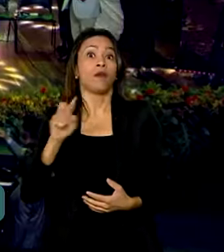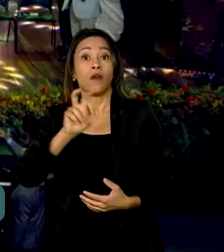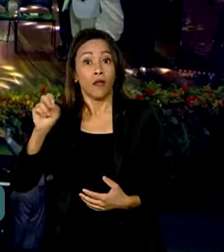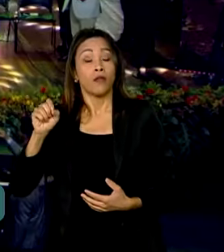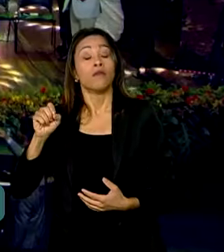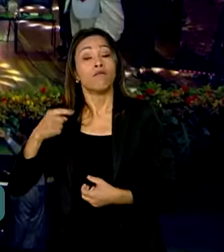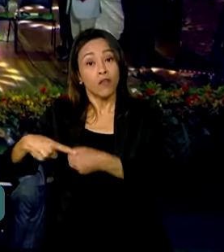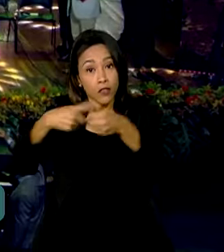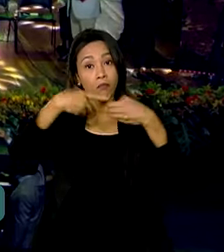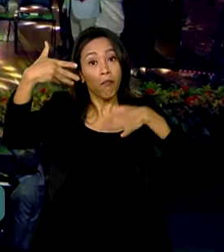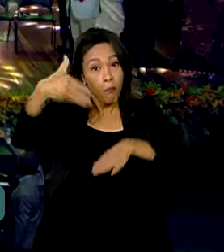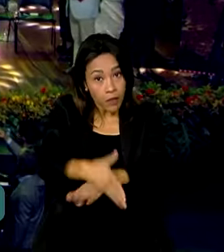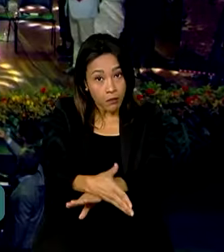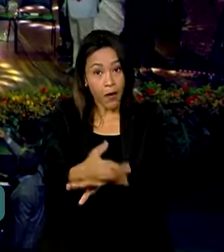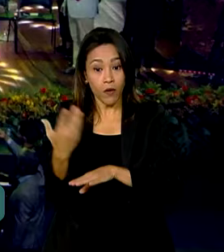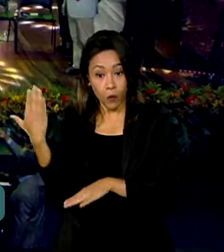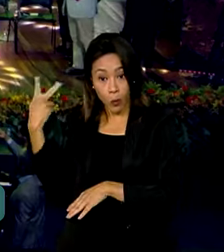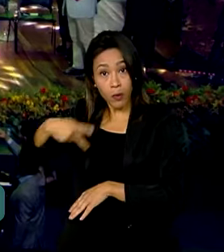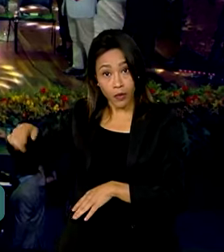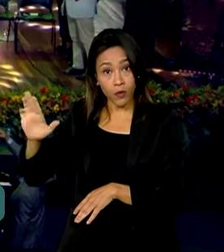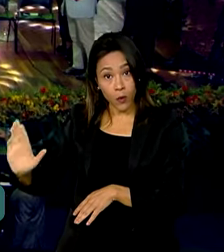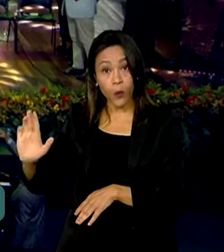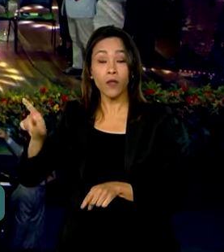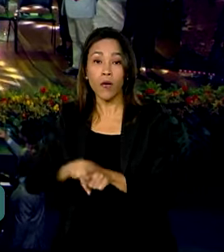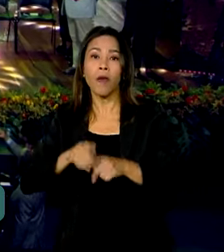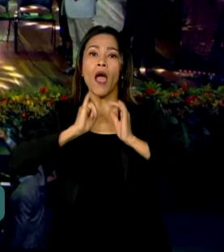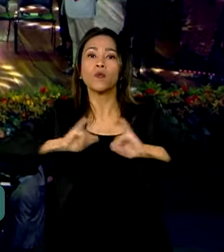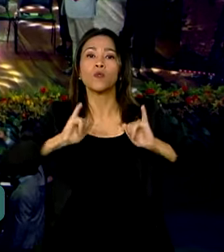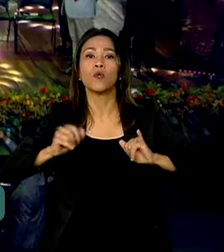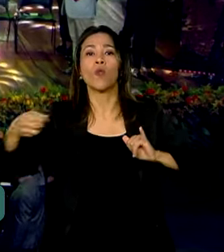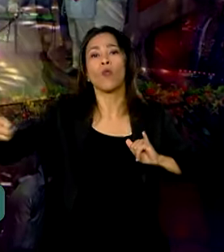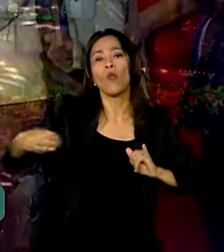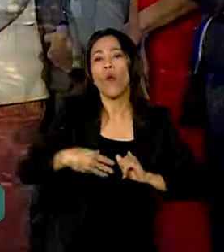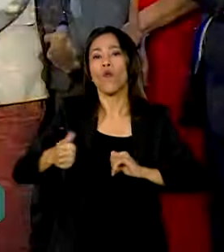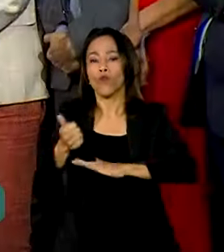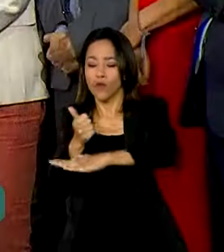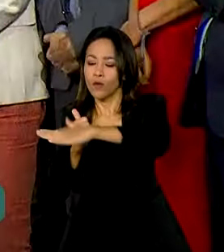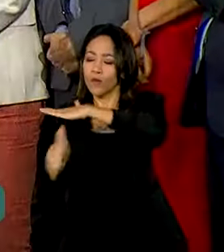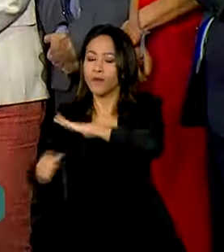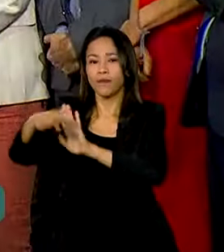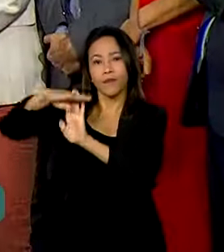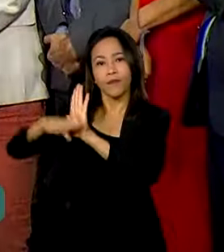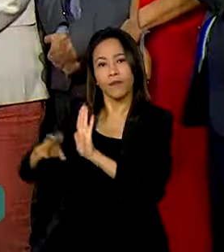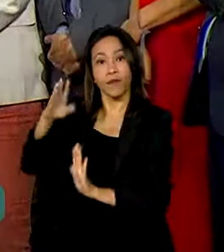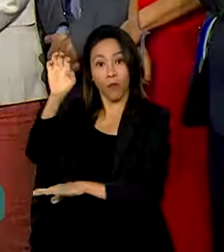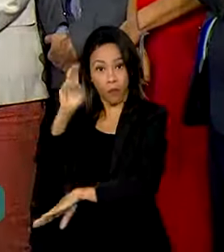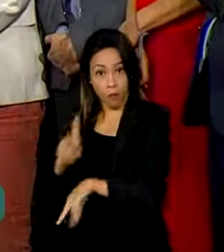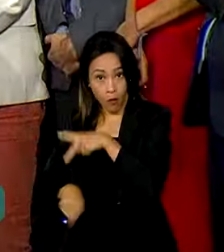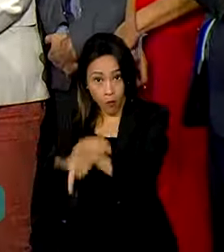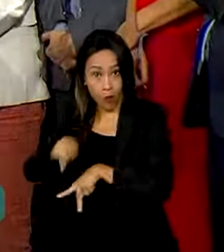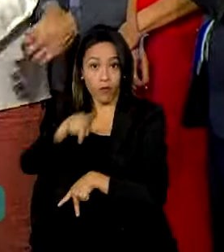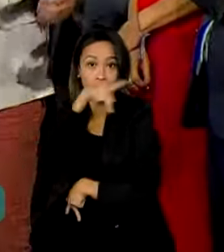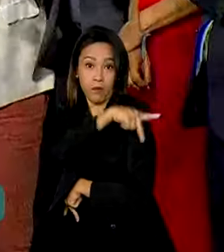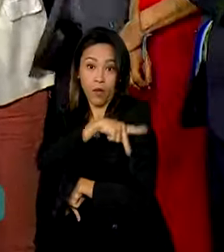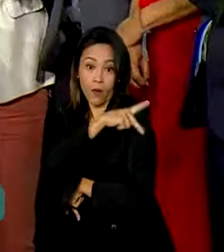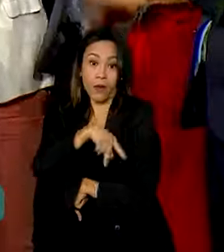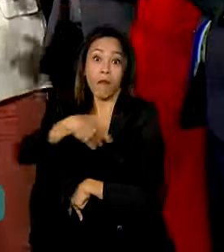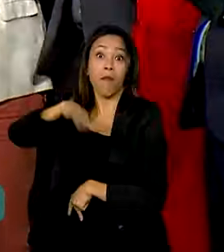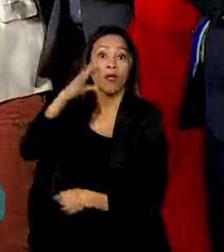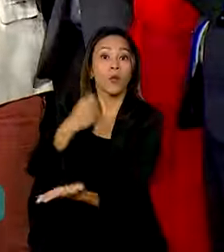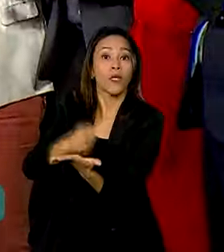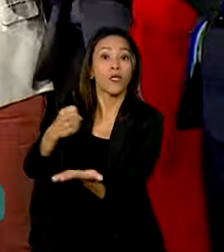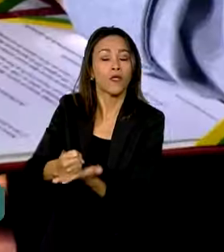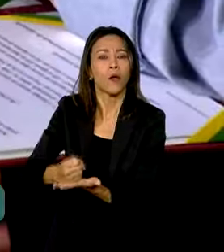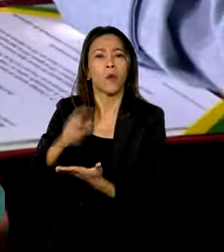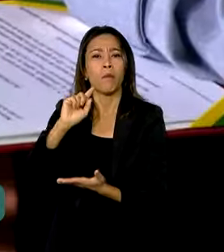ação. O presidente Lula também trouxe novos investimentos para os piauienses, como a autorização para contratar mais de